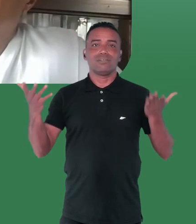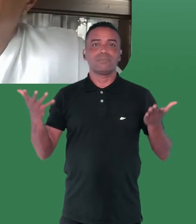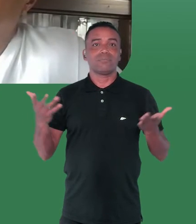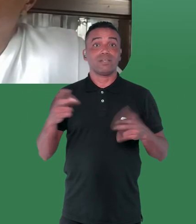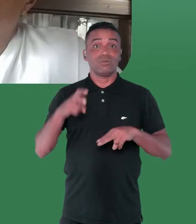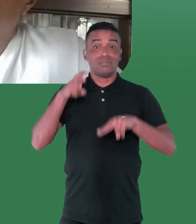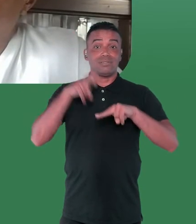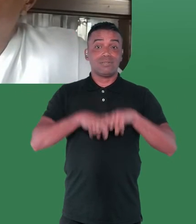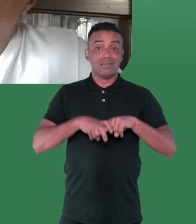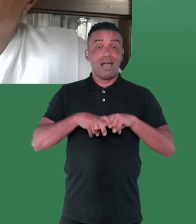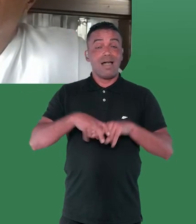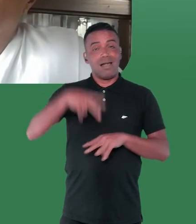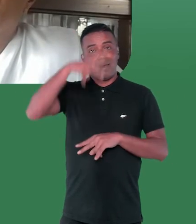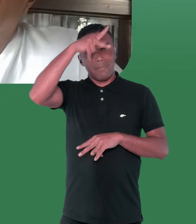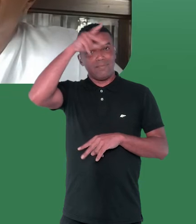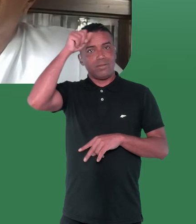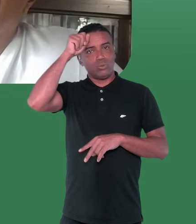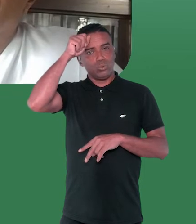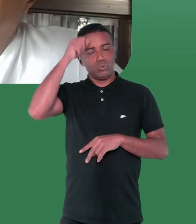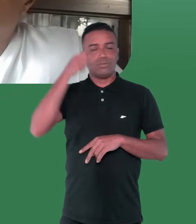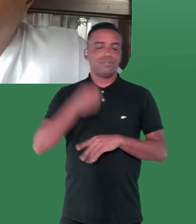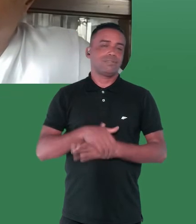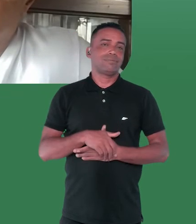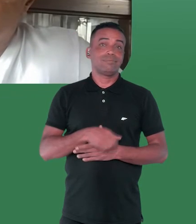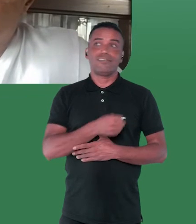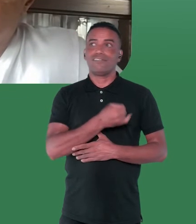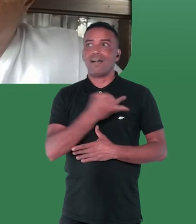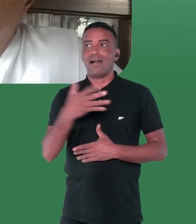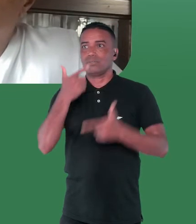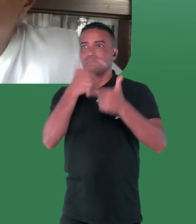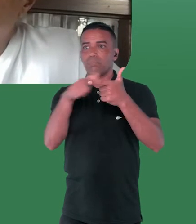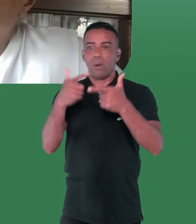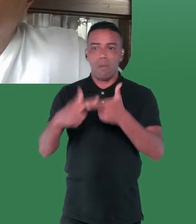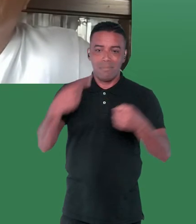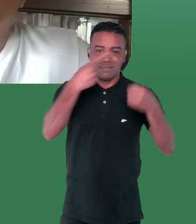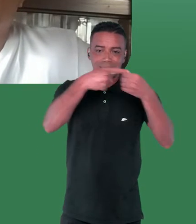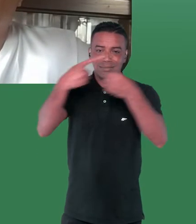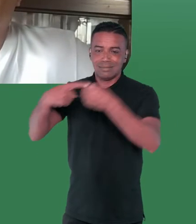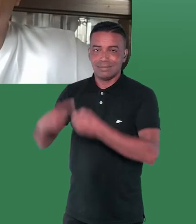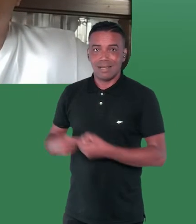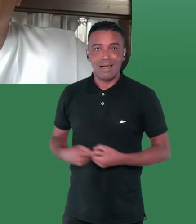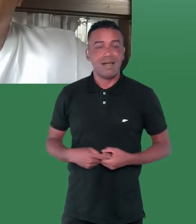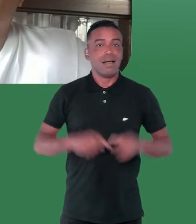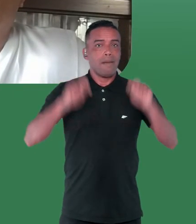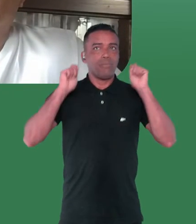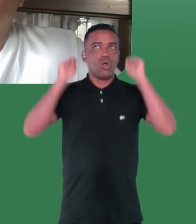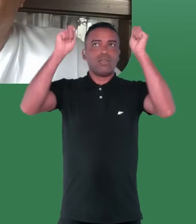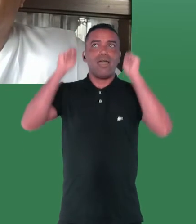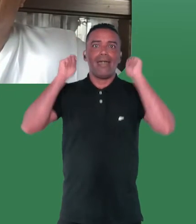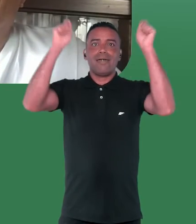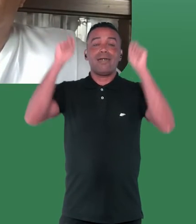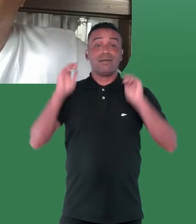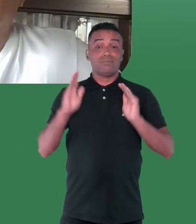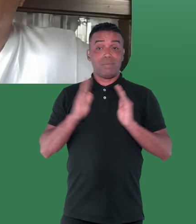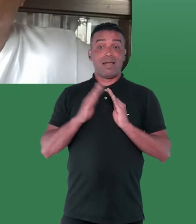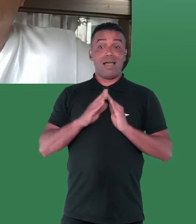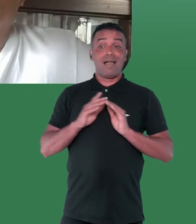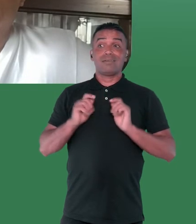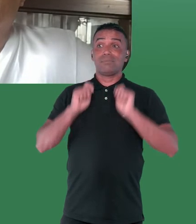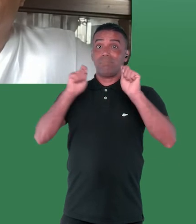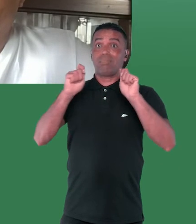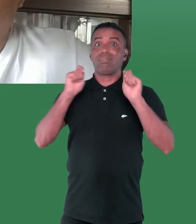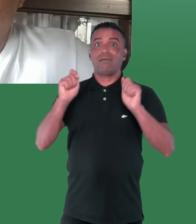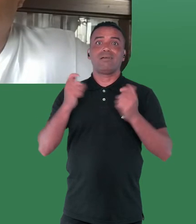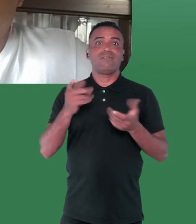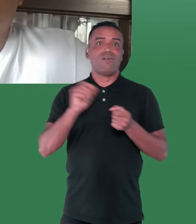sentar numa cadeira de prefeito, com tantos problemas que a cidade tem, com tantos protestos que vão fazer na porta da minha casa, eu vou mexer